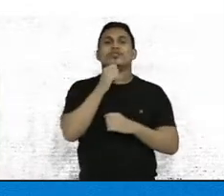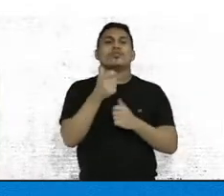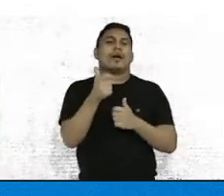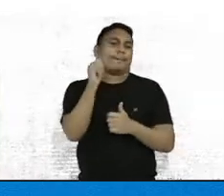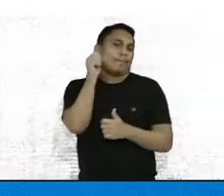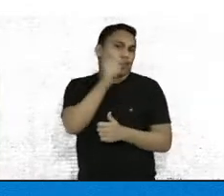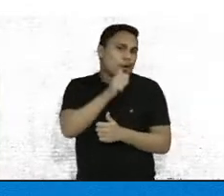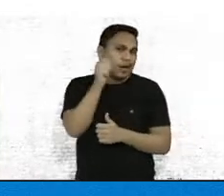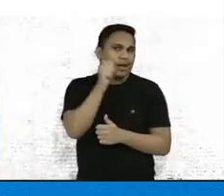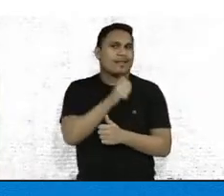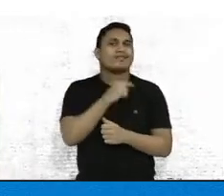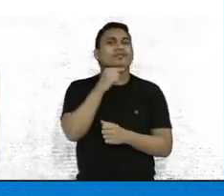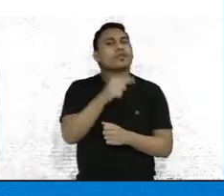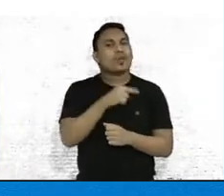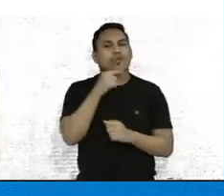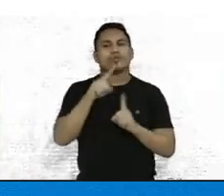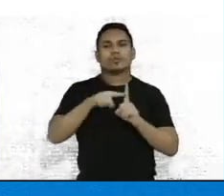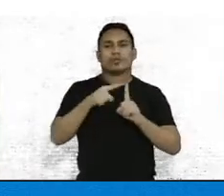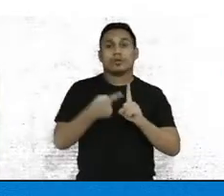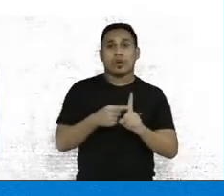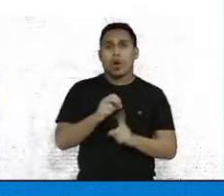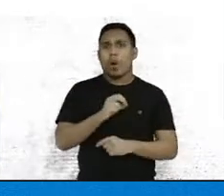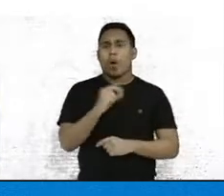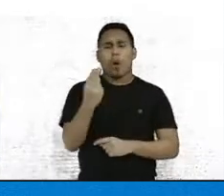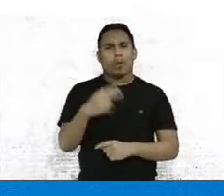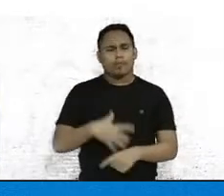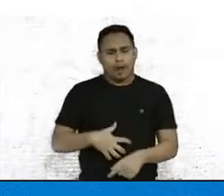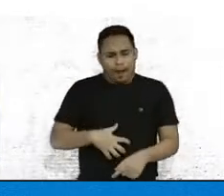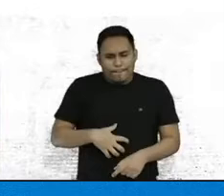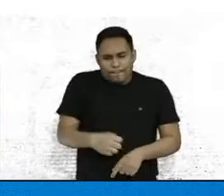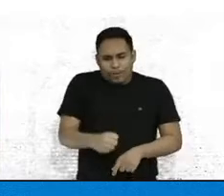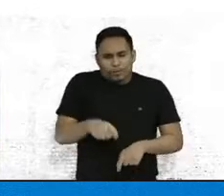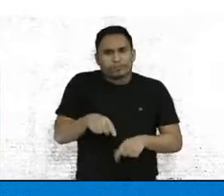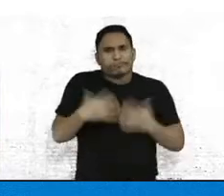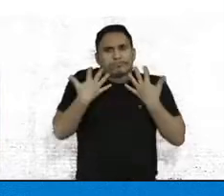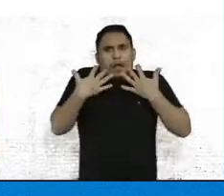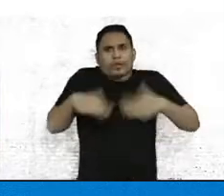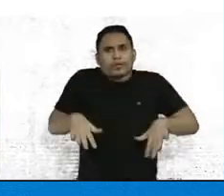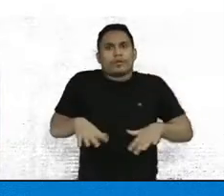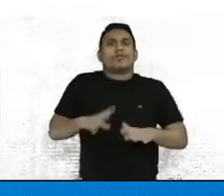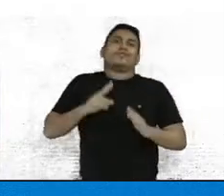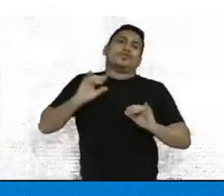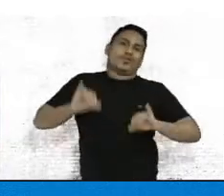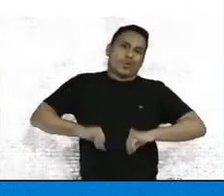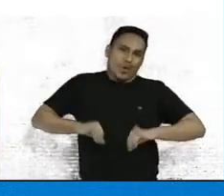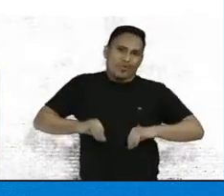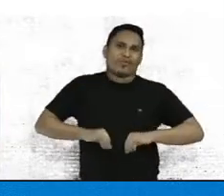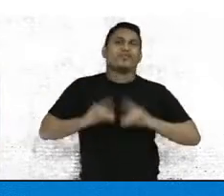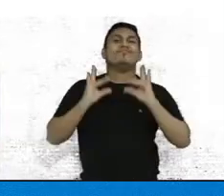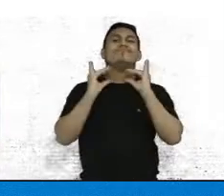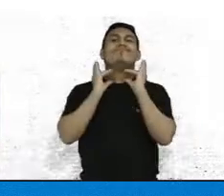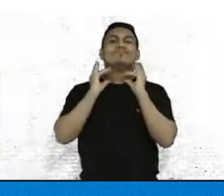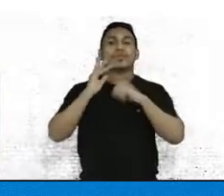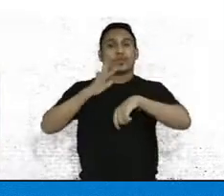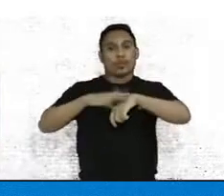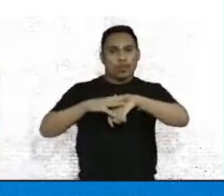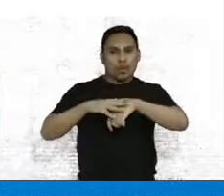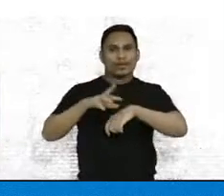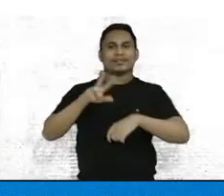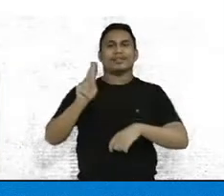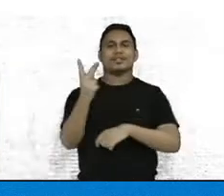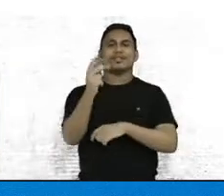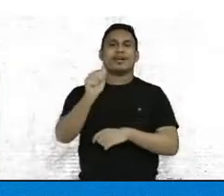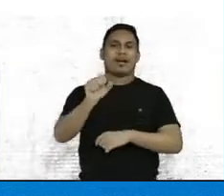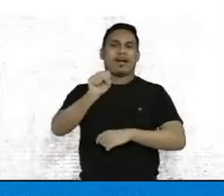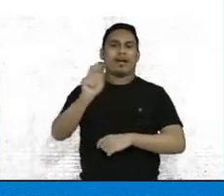tiveram abortos de repetição, elas sofrem, na verdade, de doença de Hashimoto, tá? E, por fim,